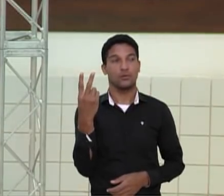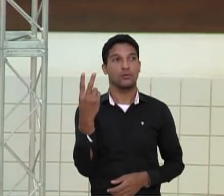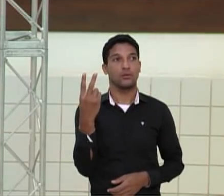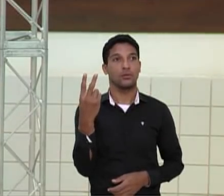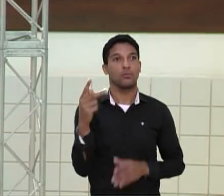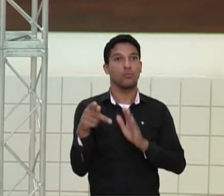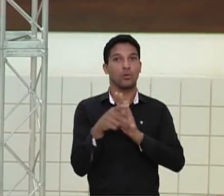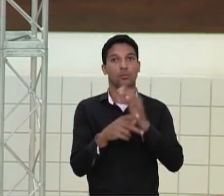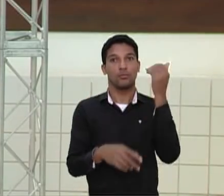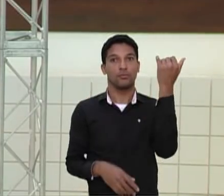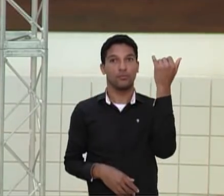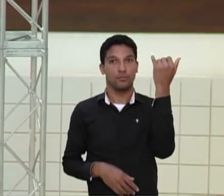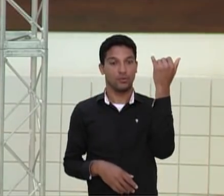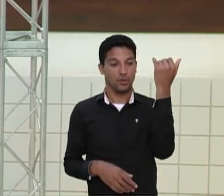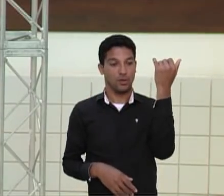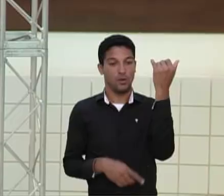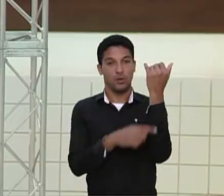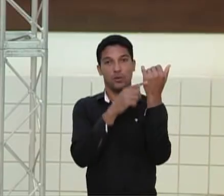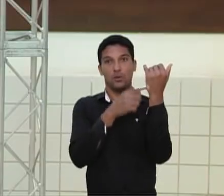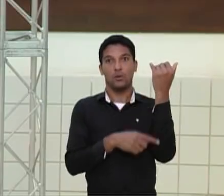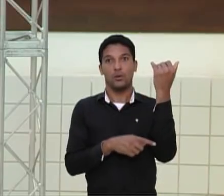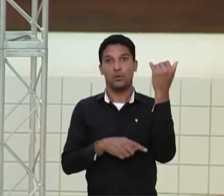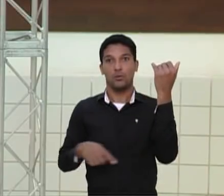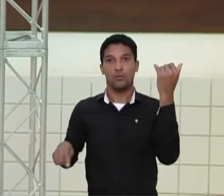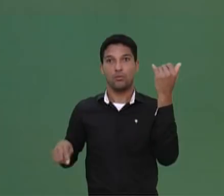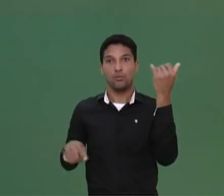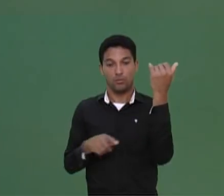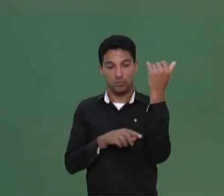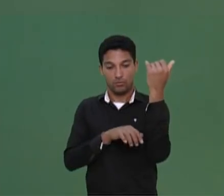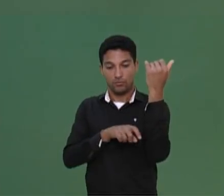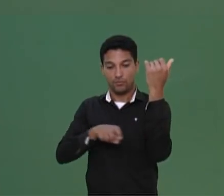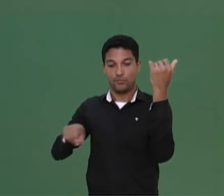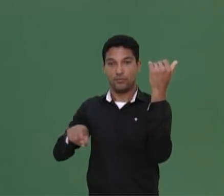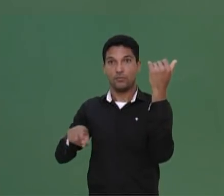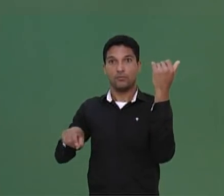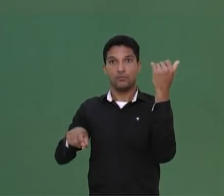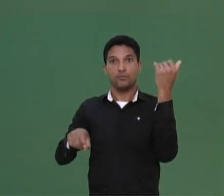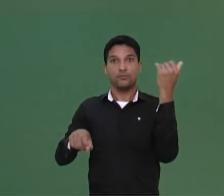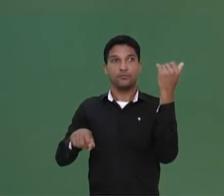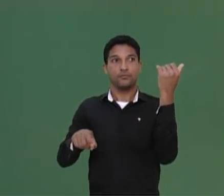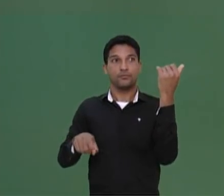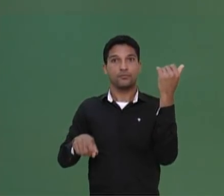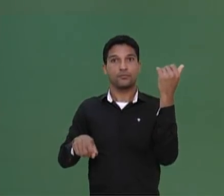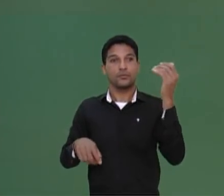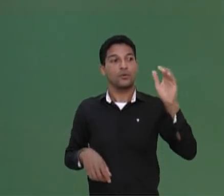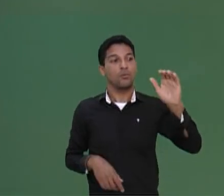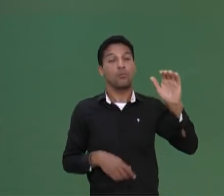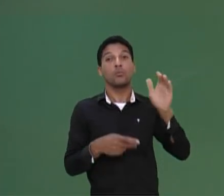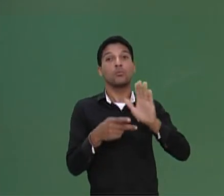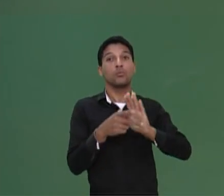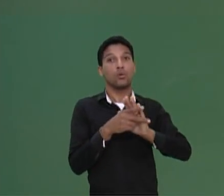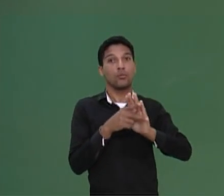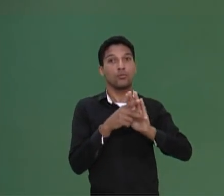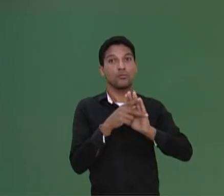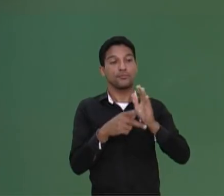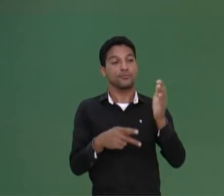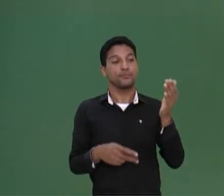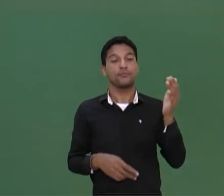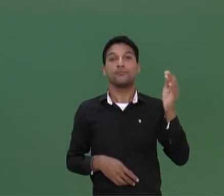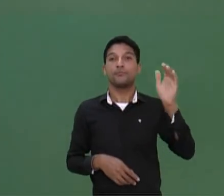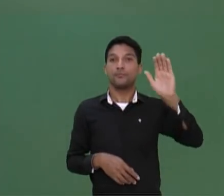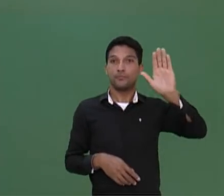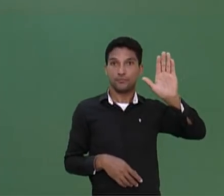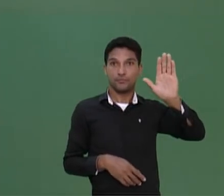homem dois pertence lugar então o que que eu tenho que entender que o f nenhum e tem que ser igual